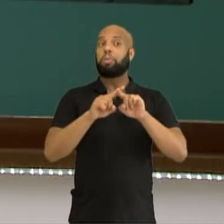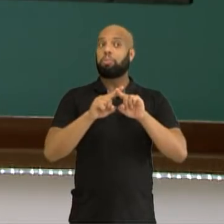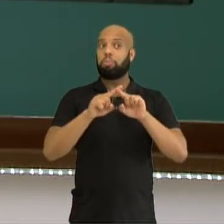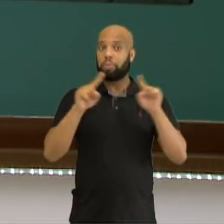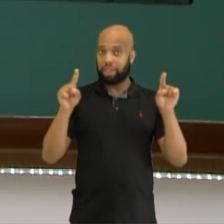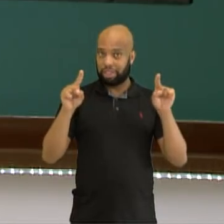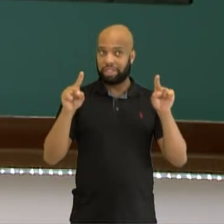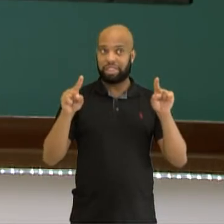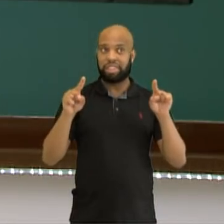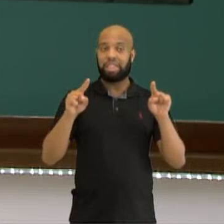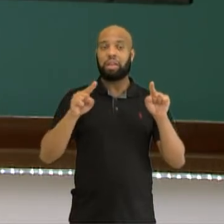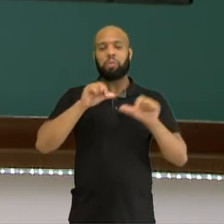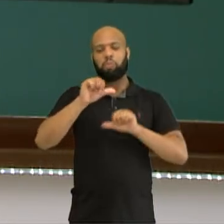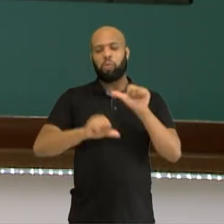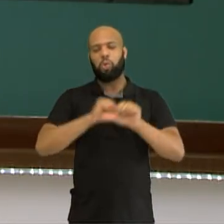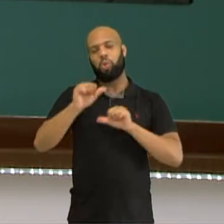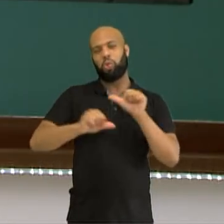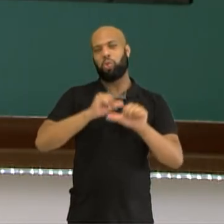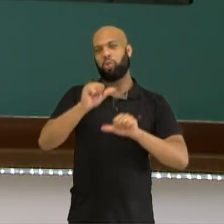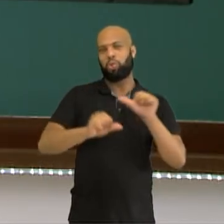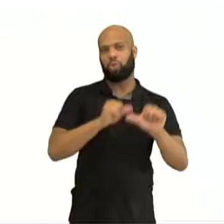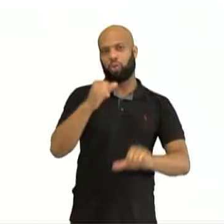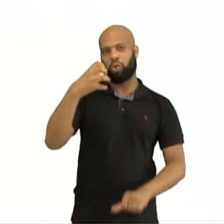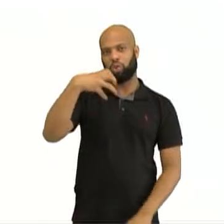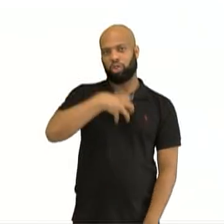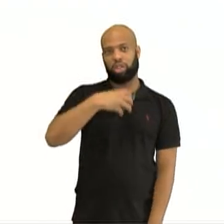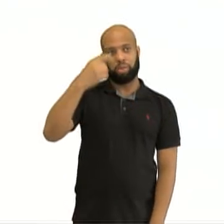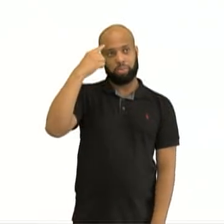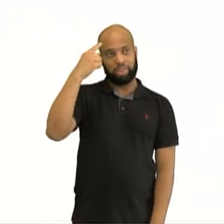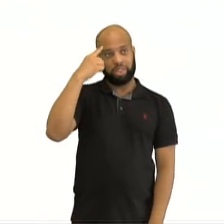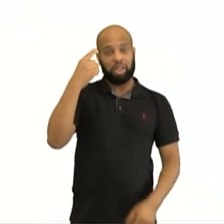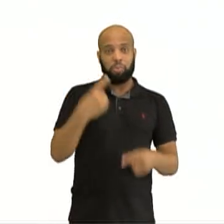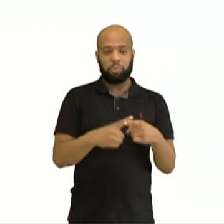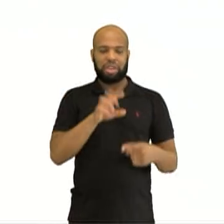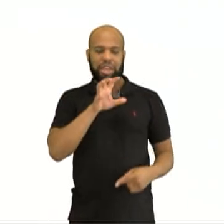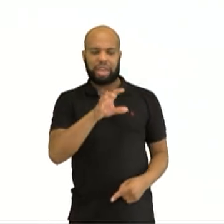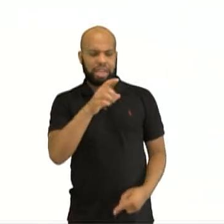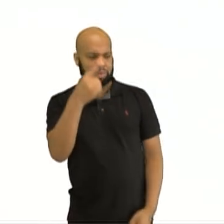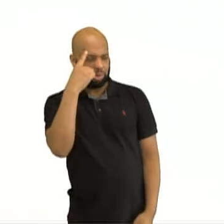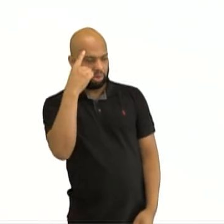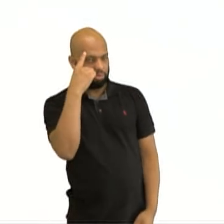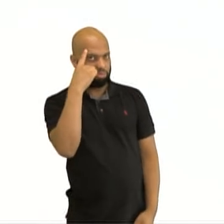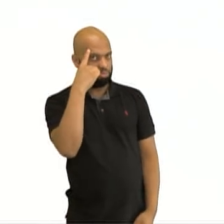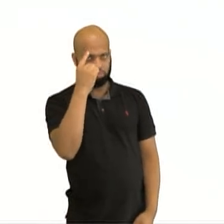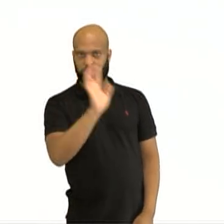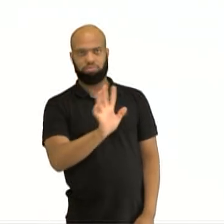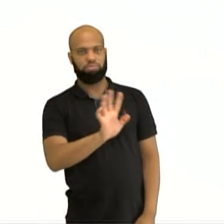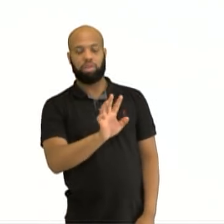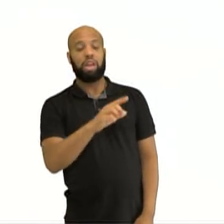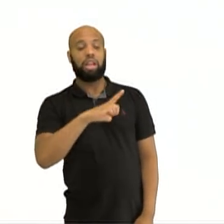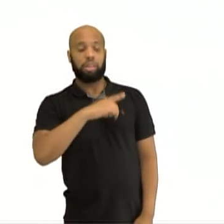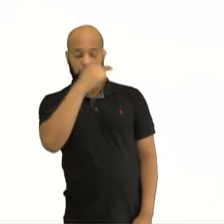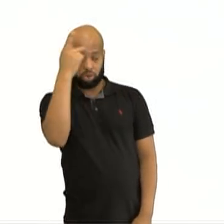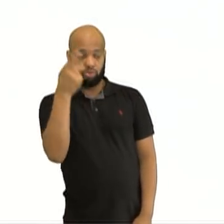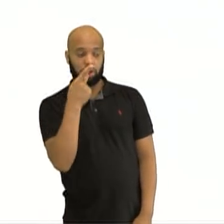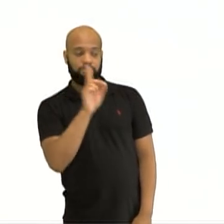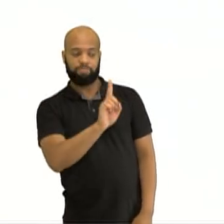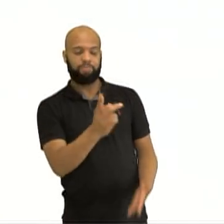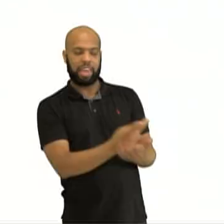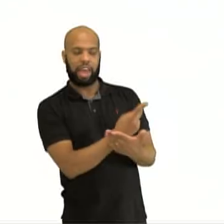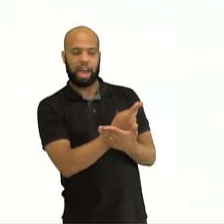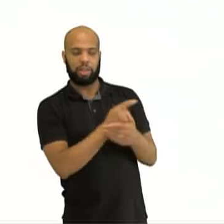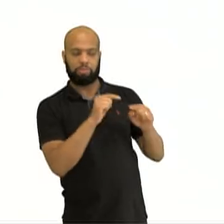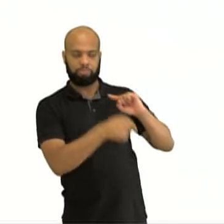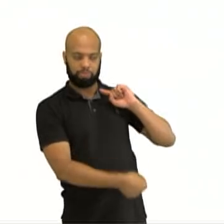Porém, isso mudou. Essa ideia foi contestada, ou seja, veio alguém que fez um